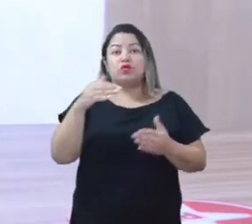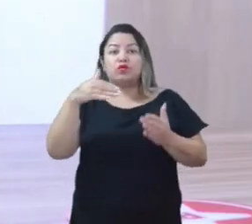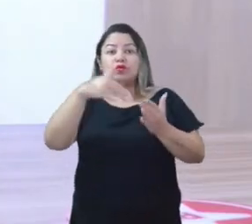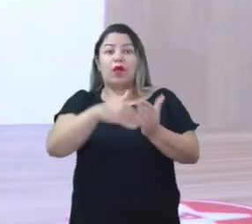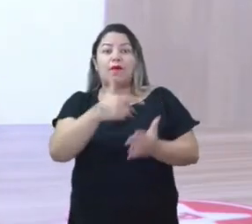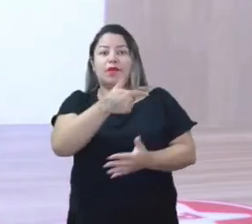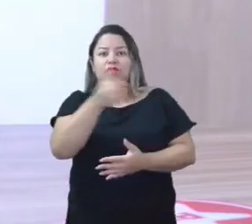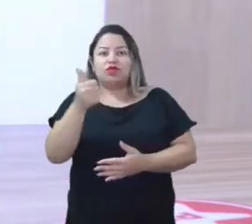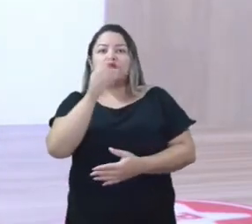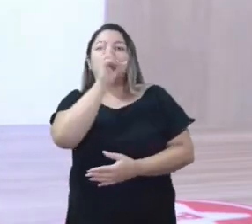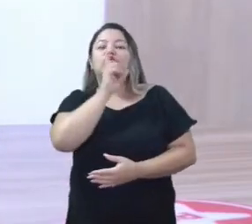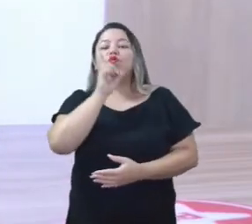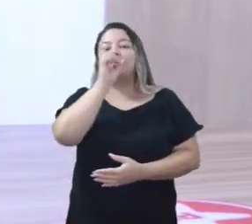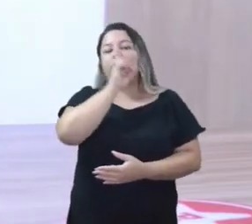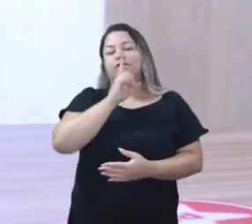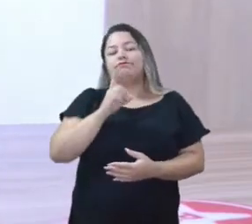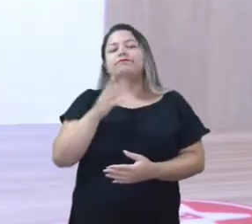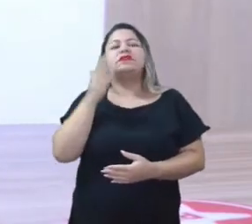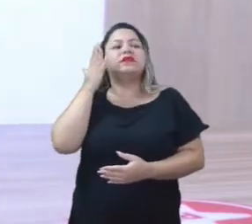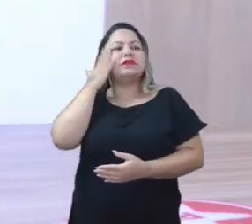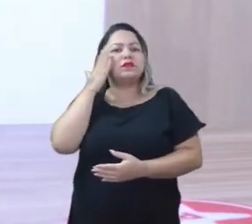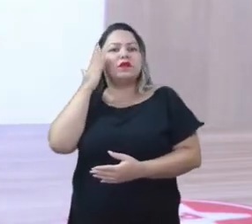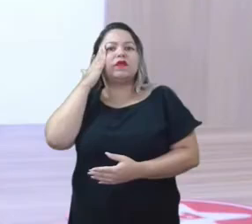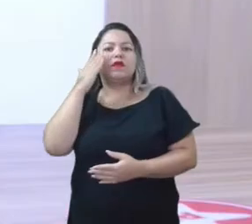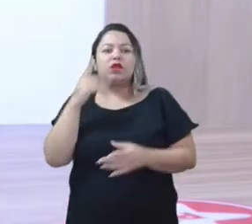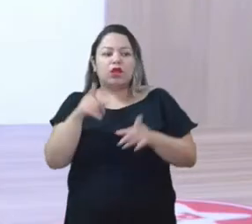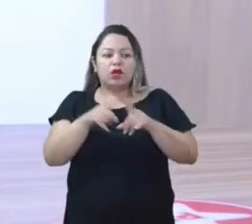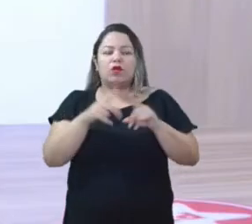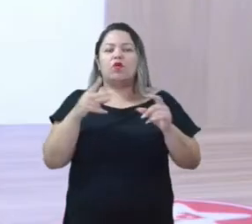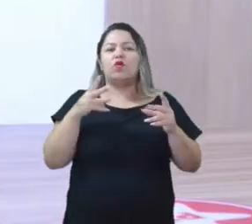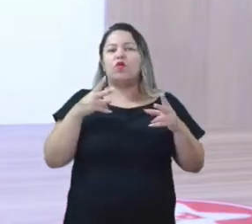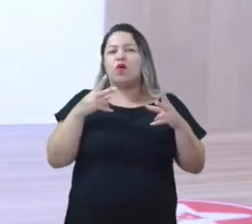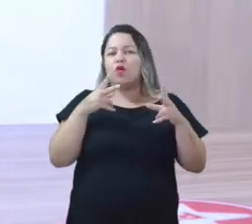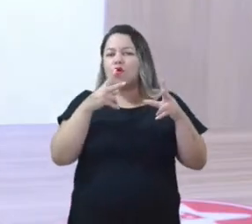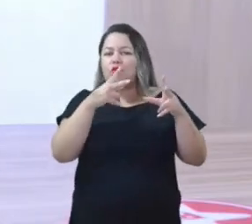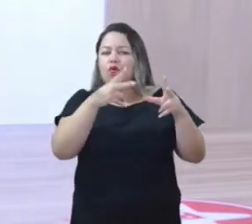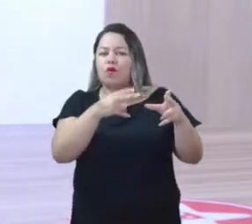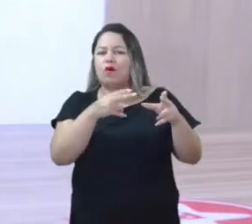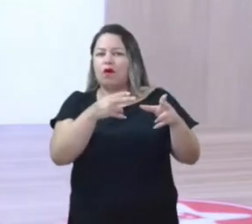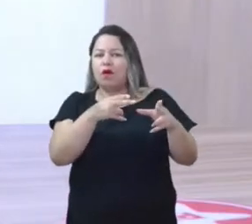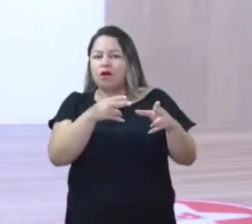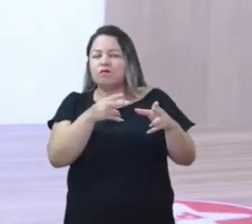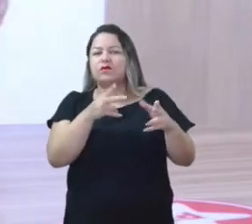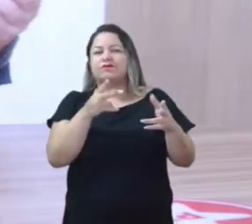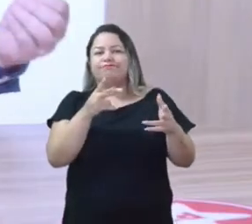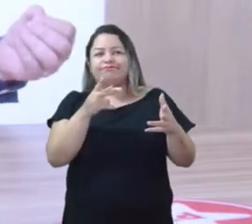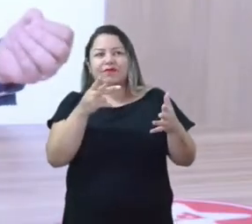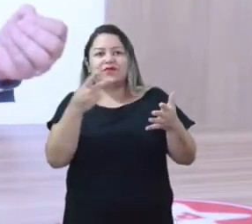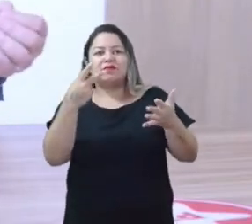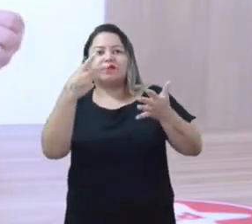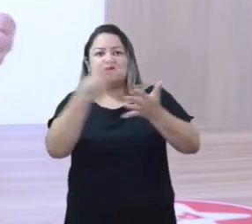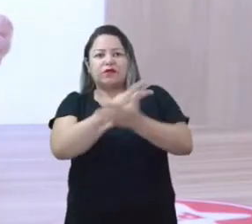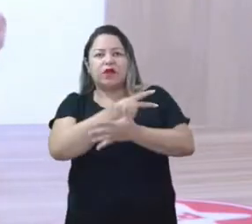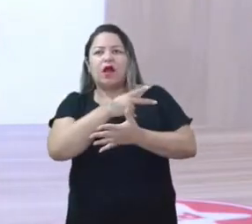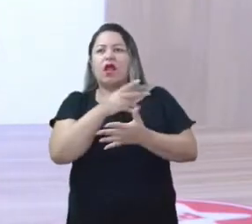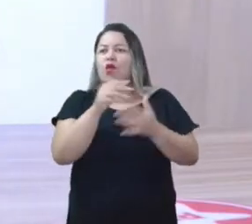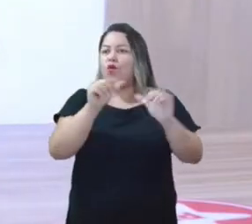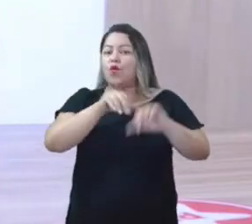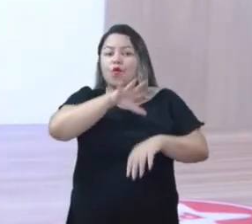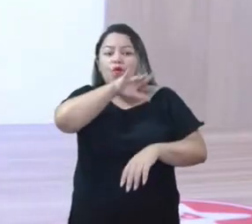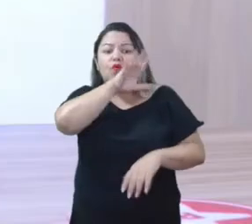Então, eu sei como prejudica, né, a formação do trabalhador, a